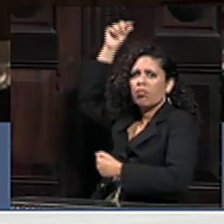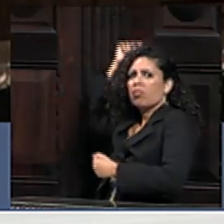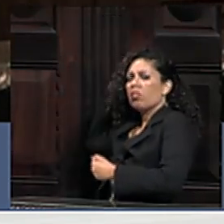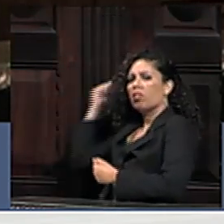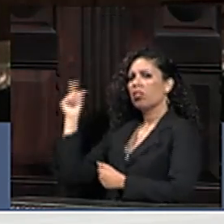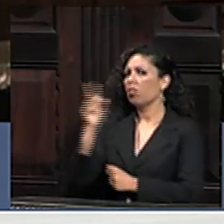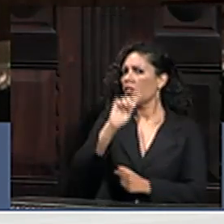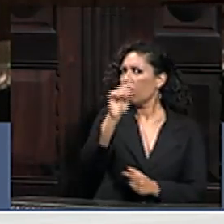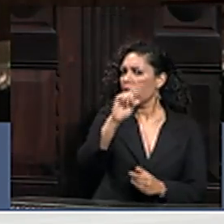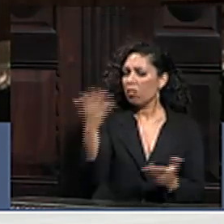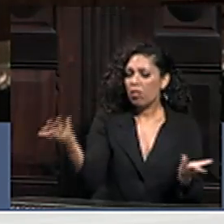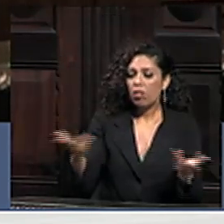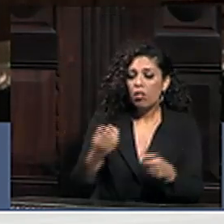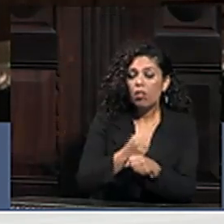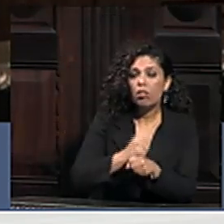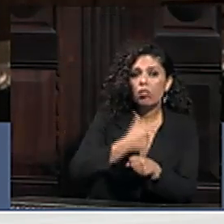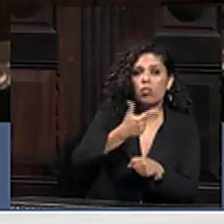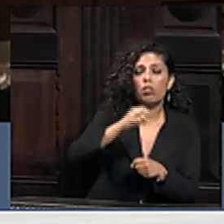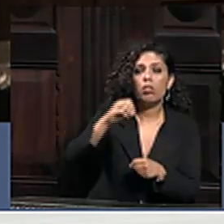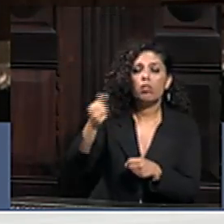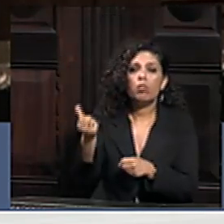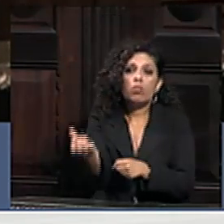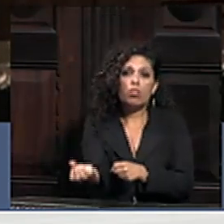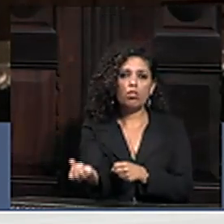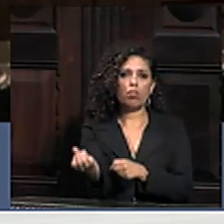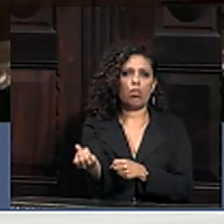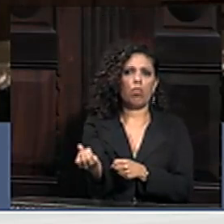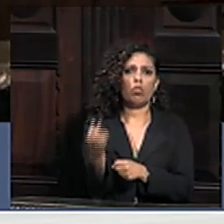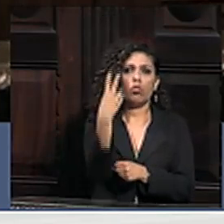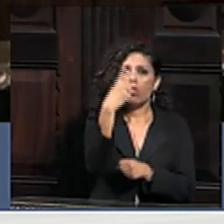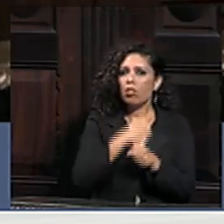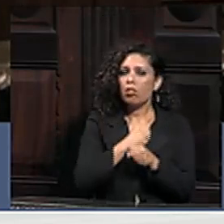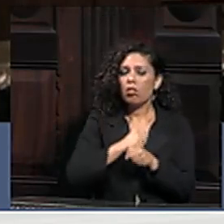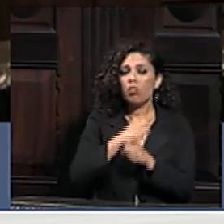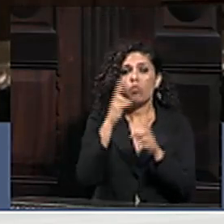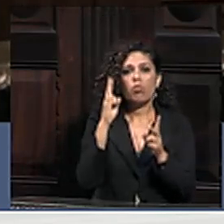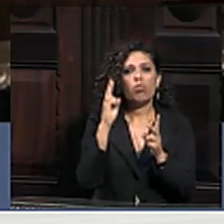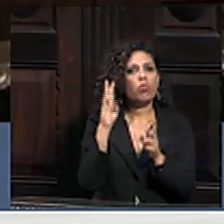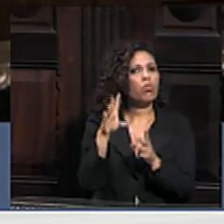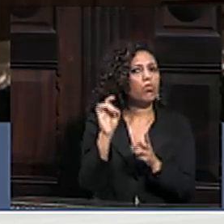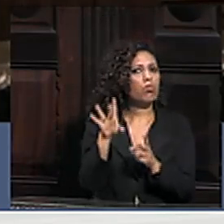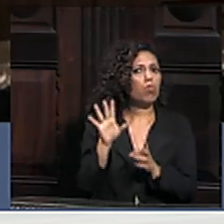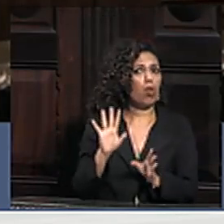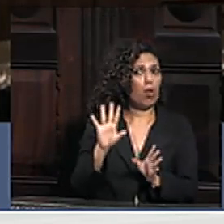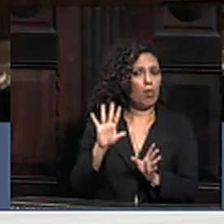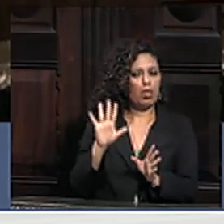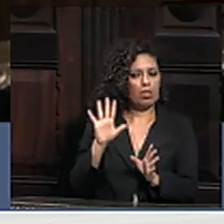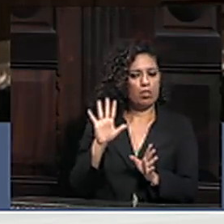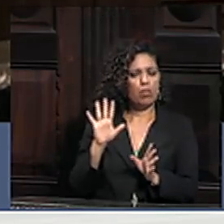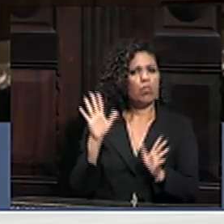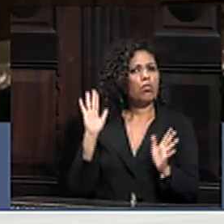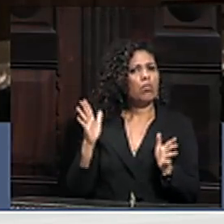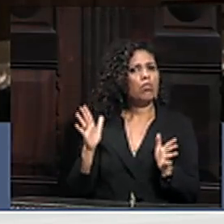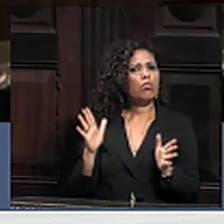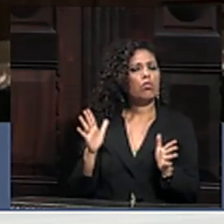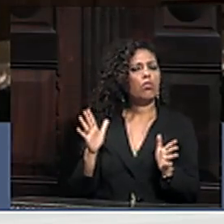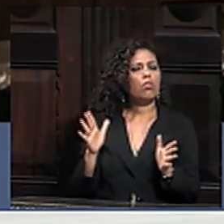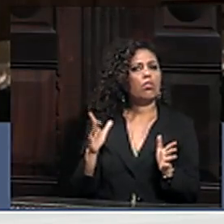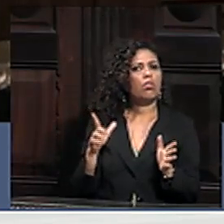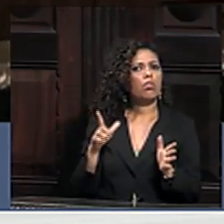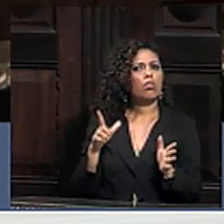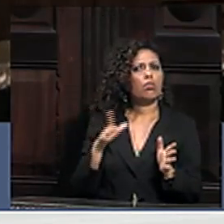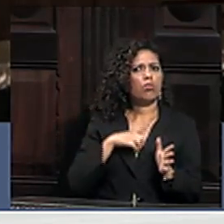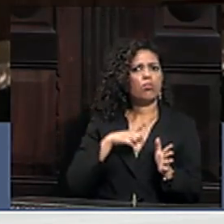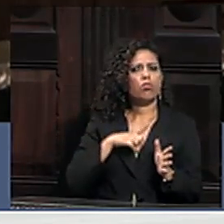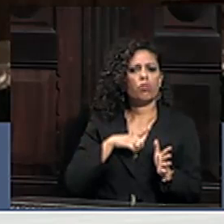2016, apenas há 2 anos atrás, quando já estava em franco andamento a